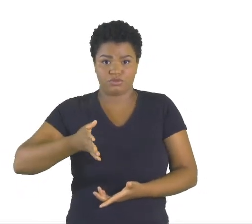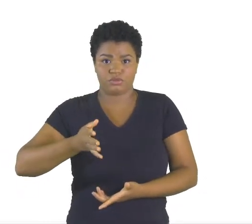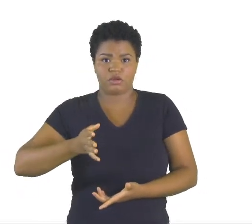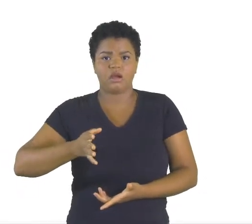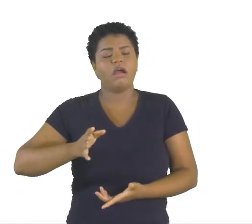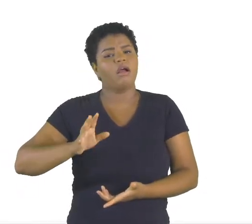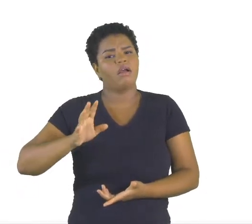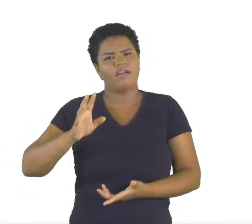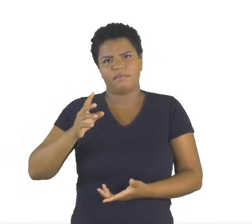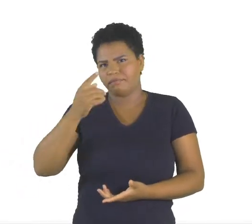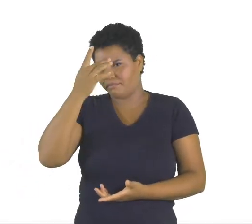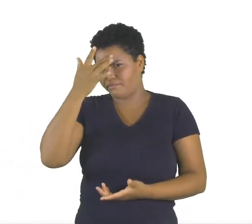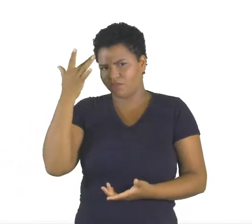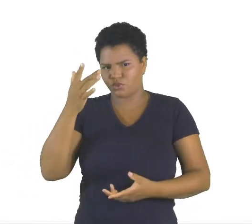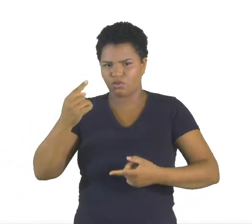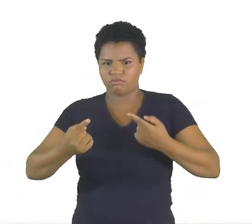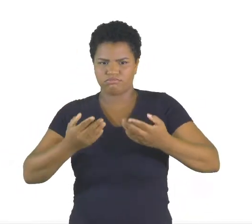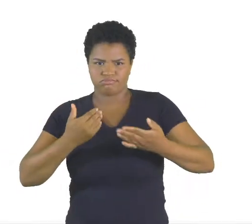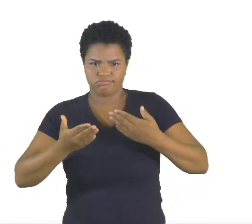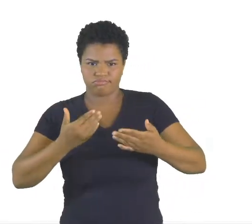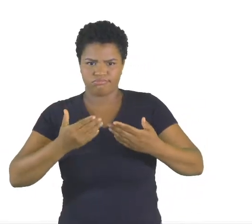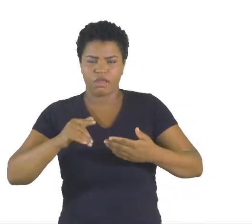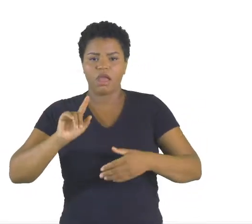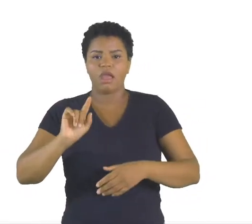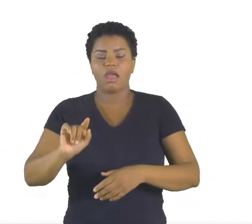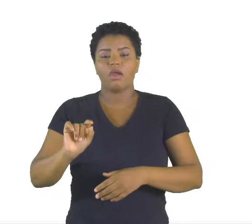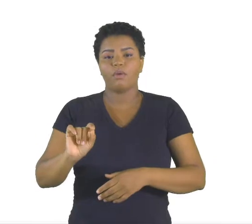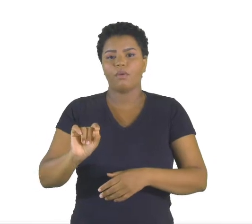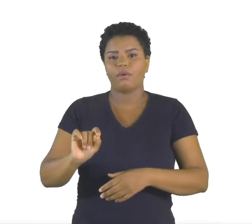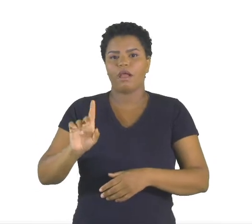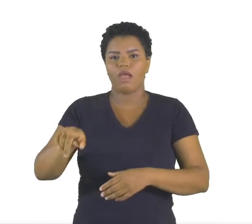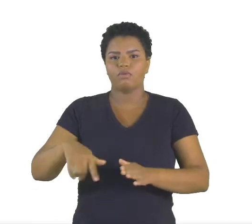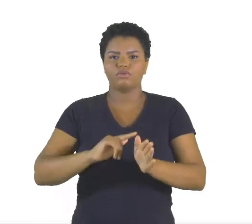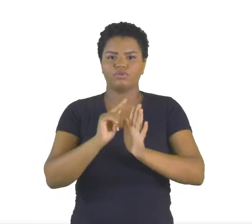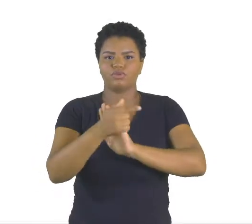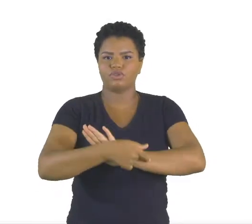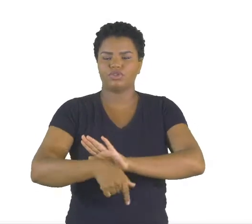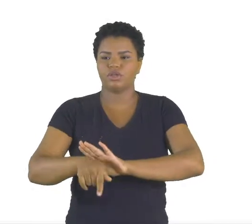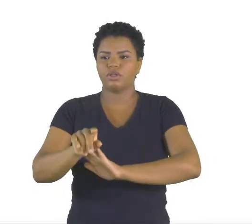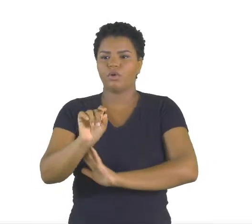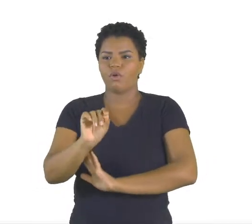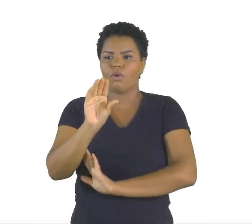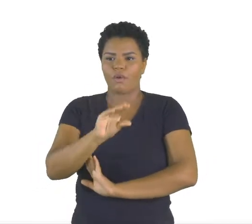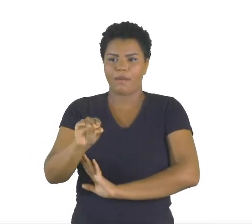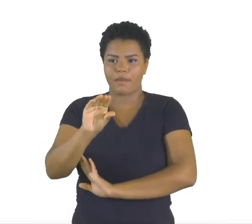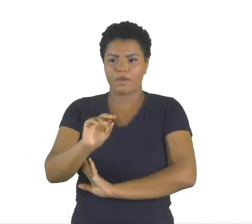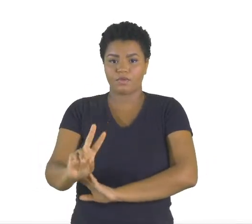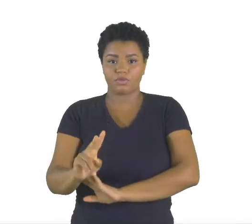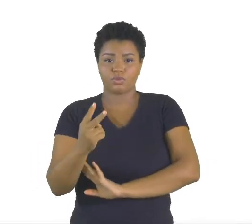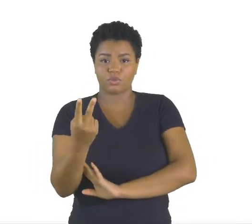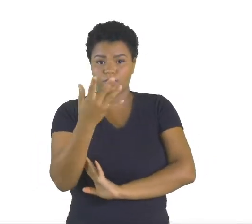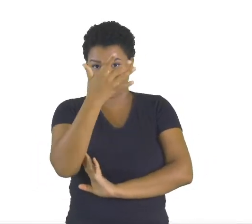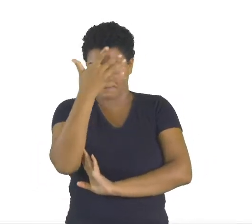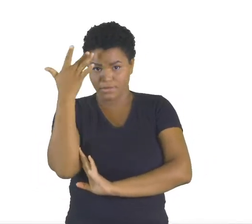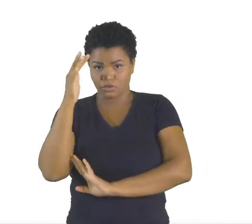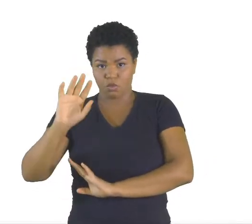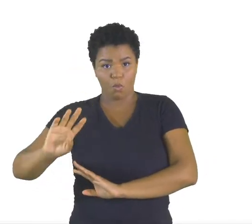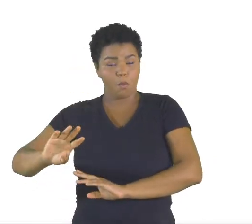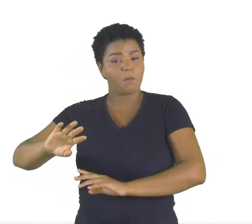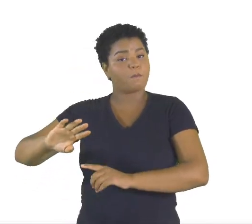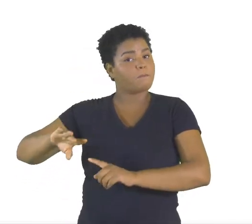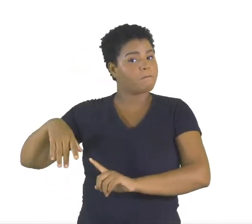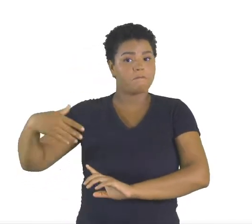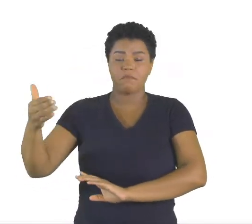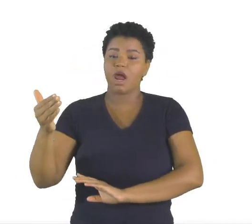dizer do debate regrado? Ele é um gênero oral, em que 2 ou mais pessoas se reúnem